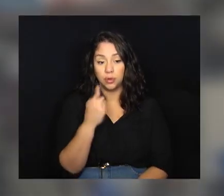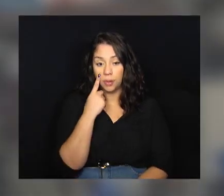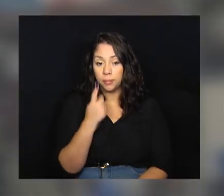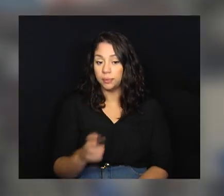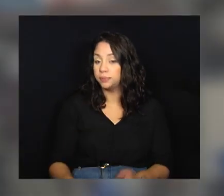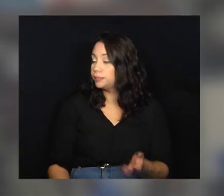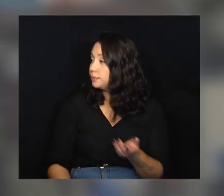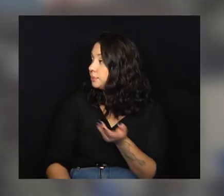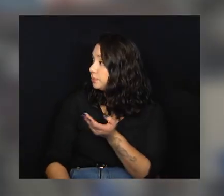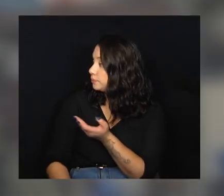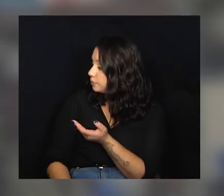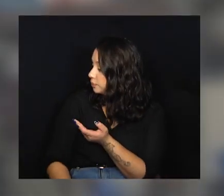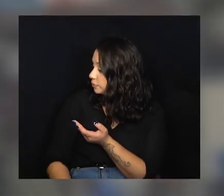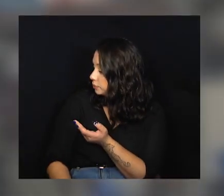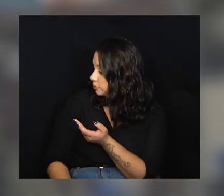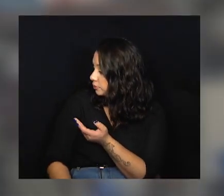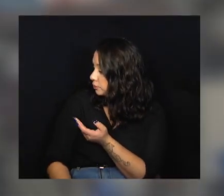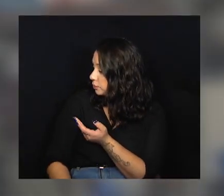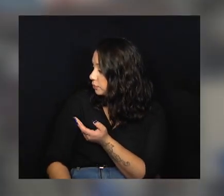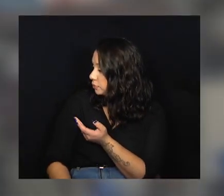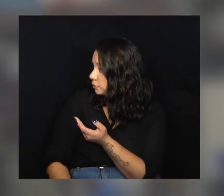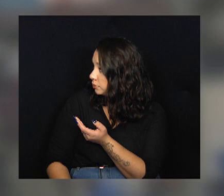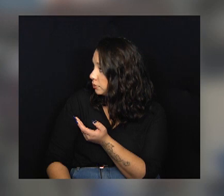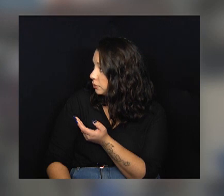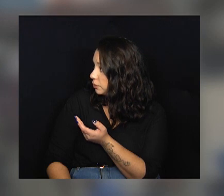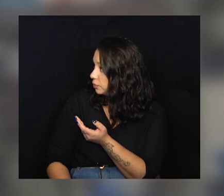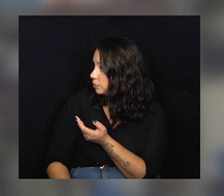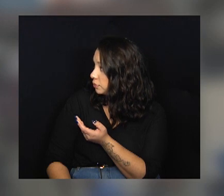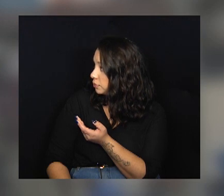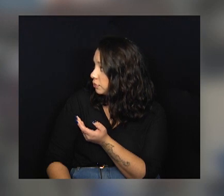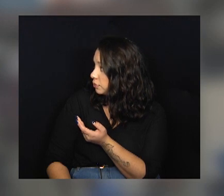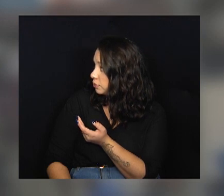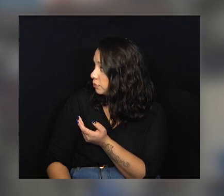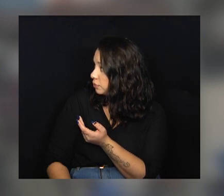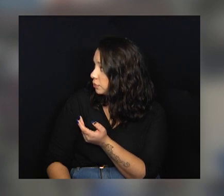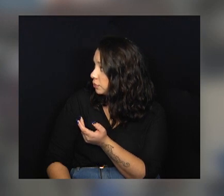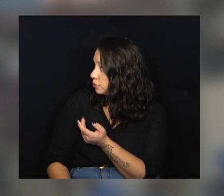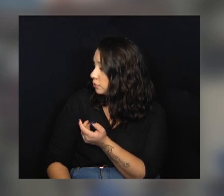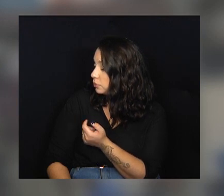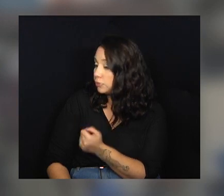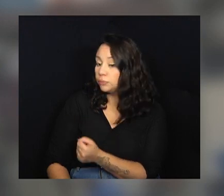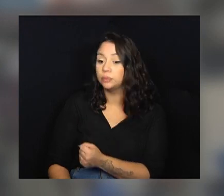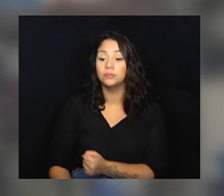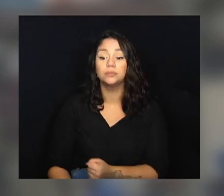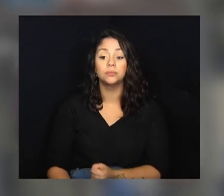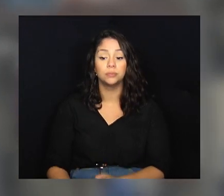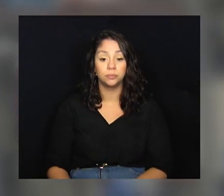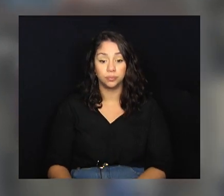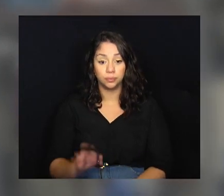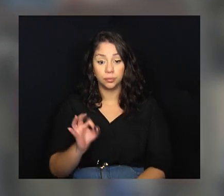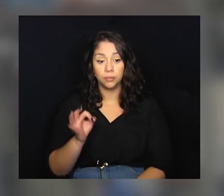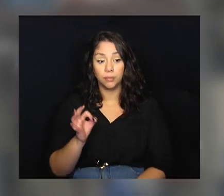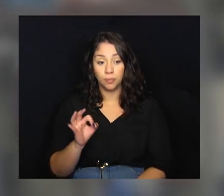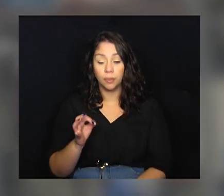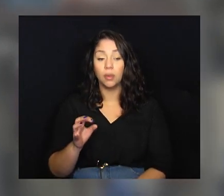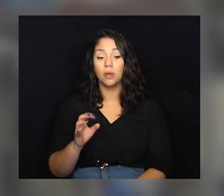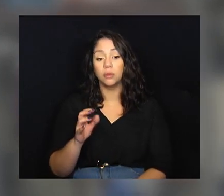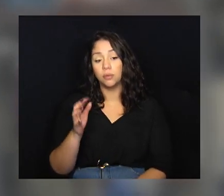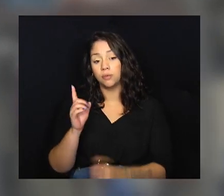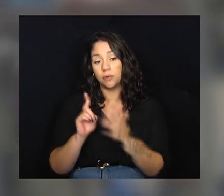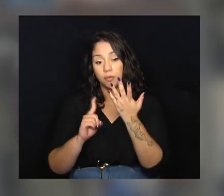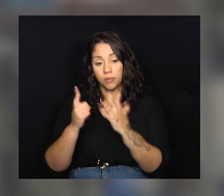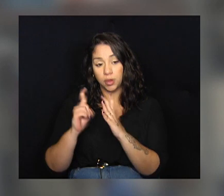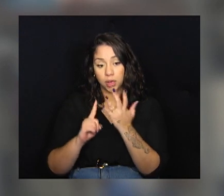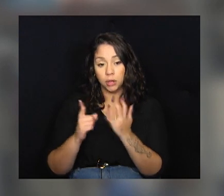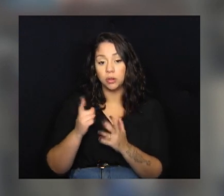contra 2412 em 2023 de 900 para